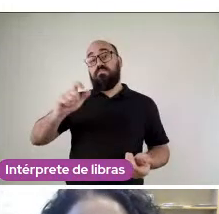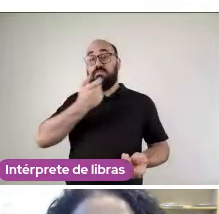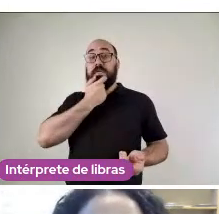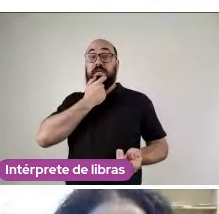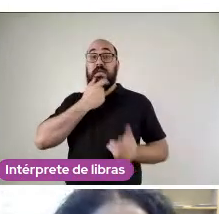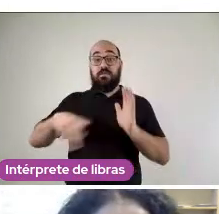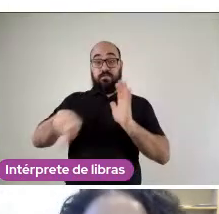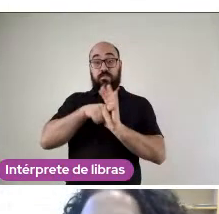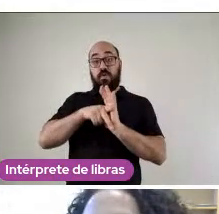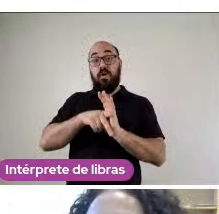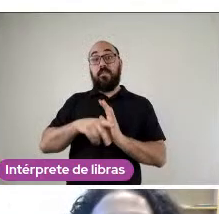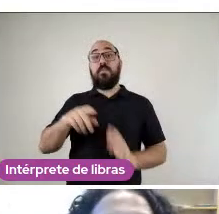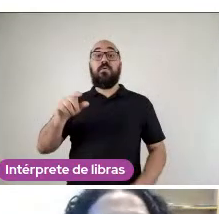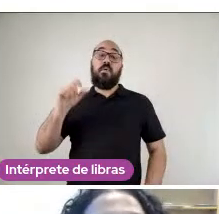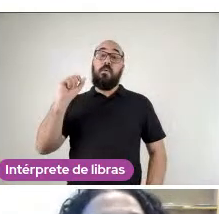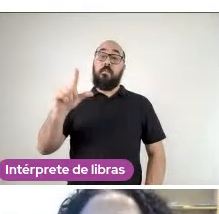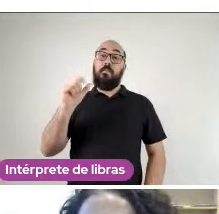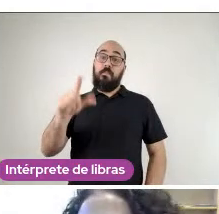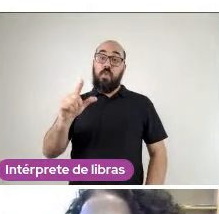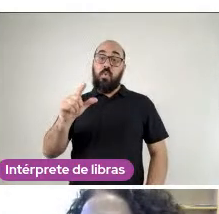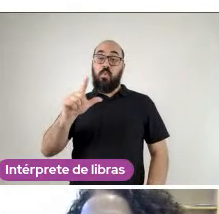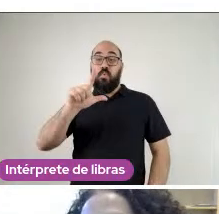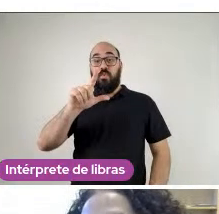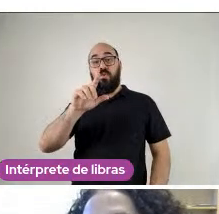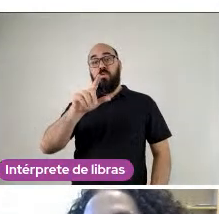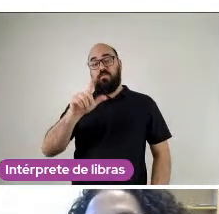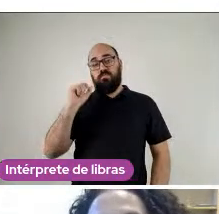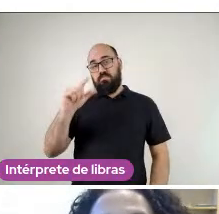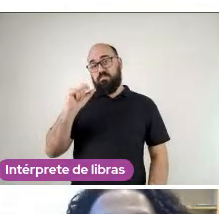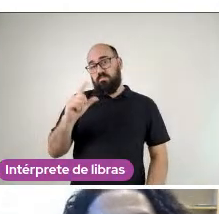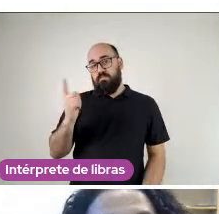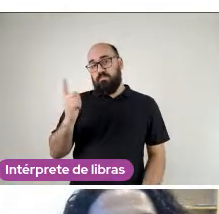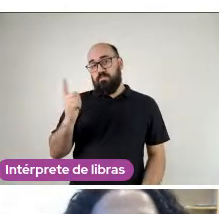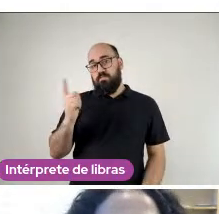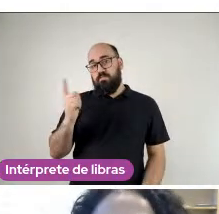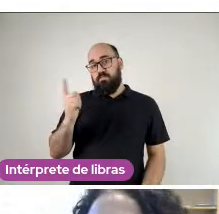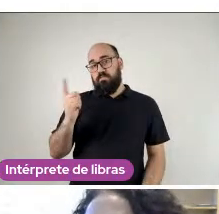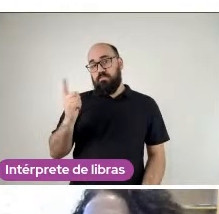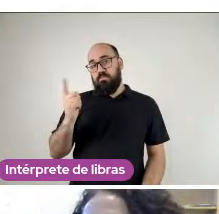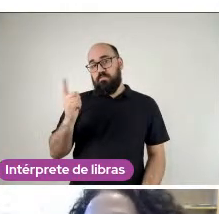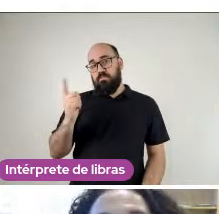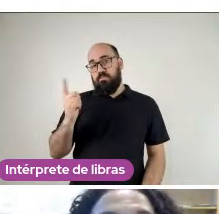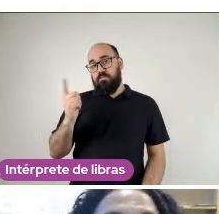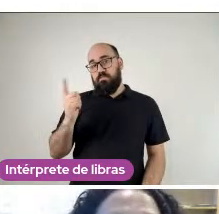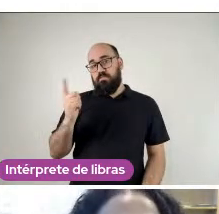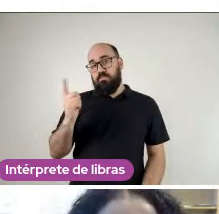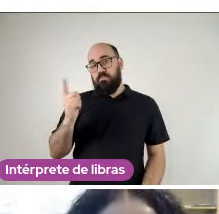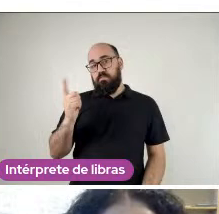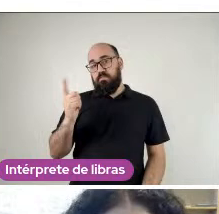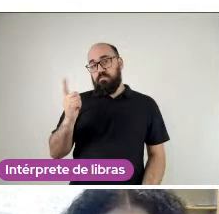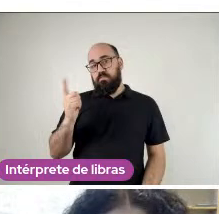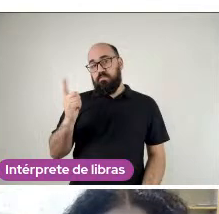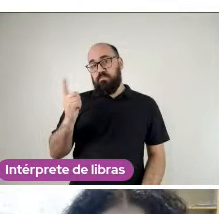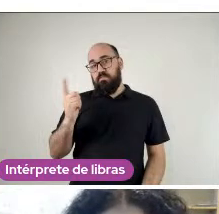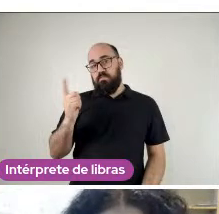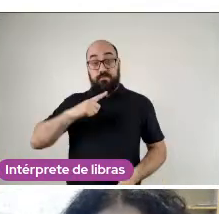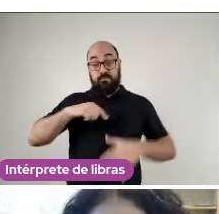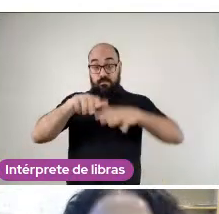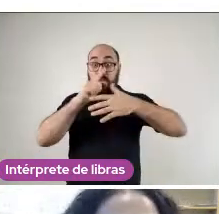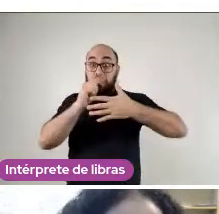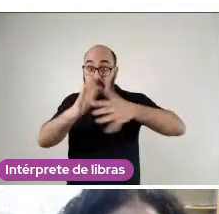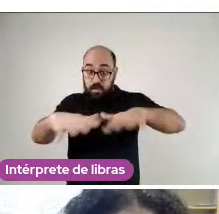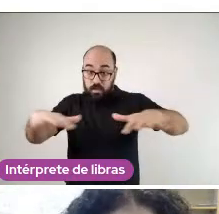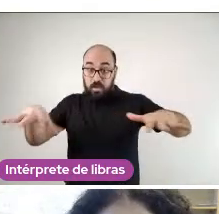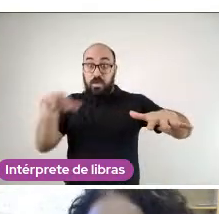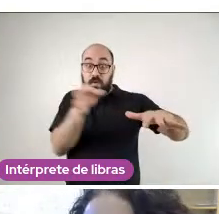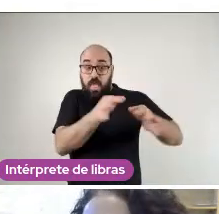português, que é o tal do bloom, né? O que, que são essas florações? Ela vai ser sempre um aumento na abundância daquela microalga